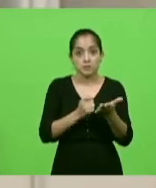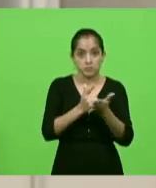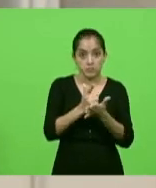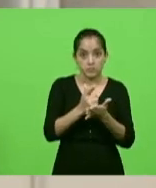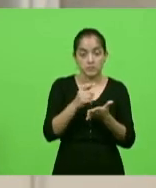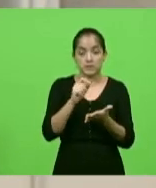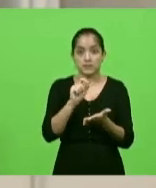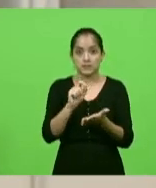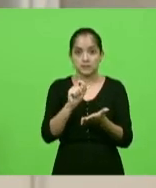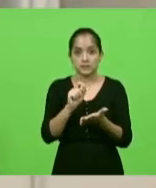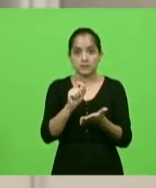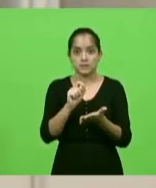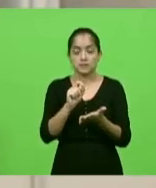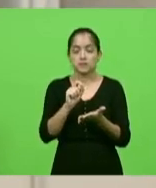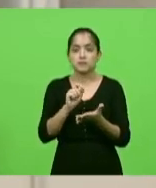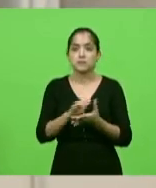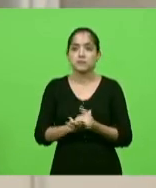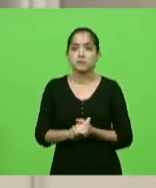impugnar